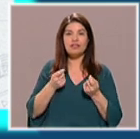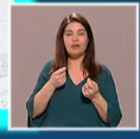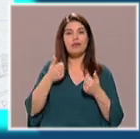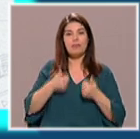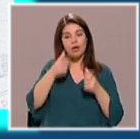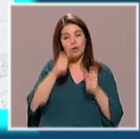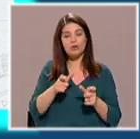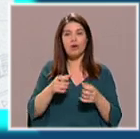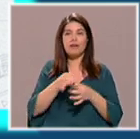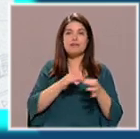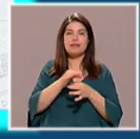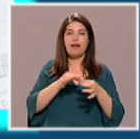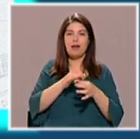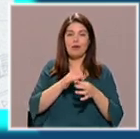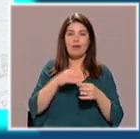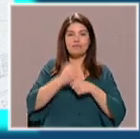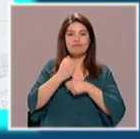mantém saudáveis sem darmos por ela.